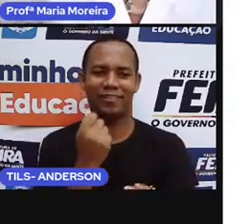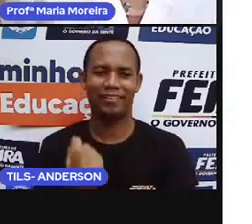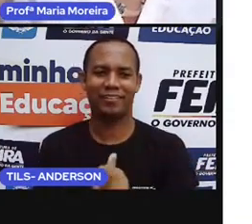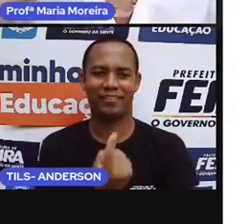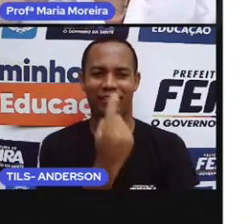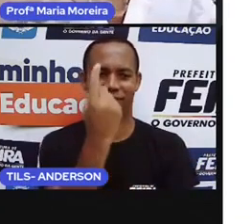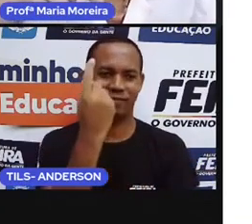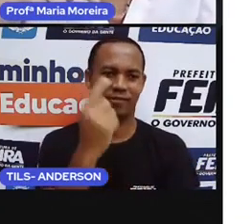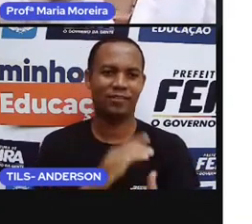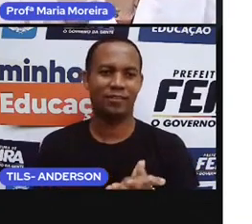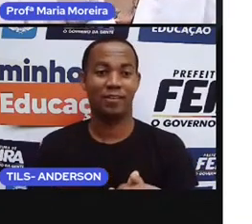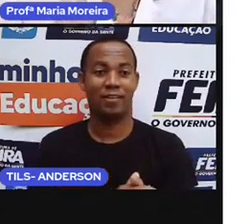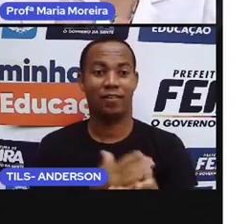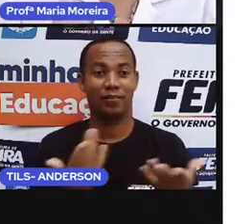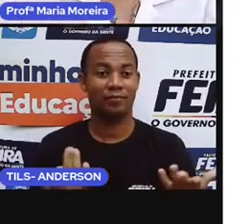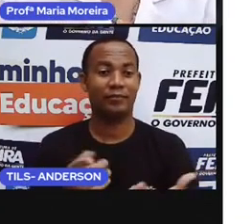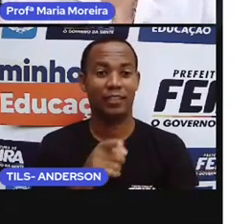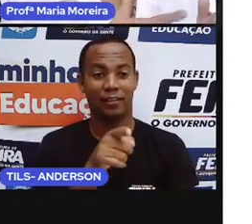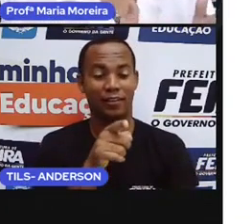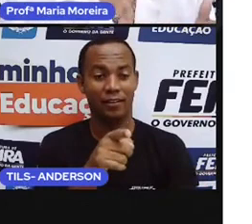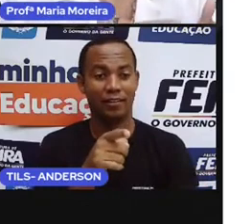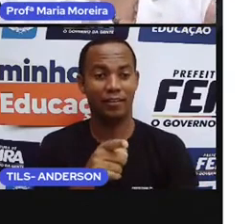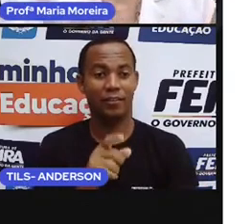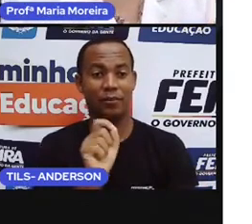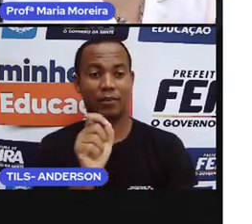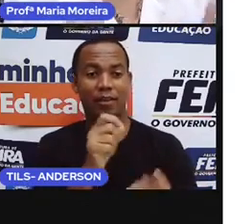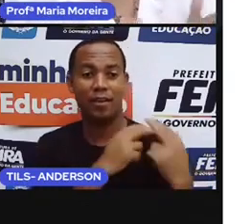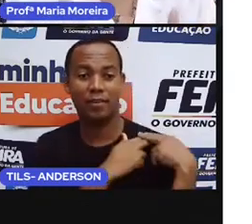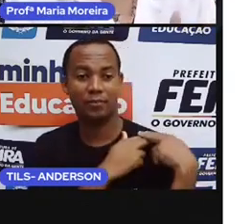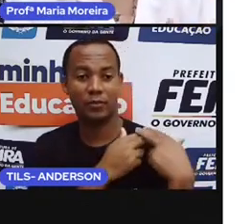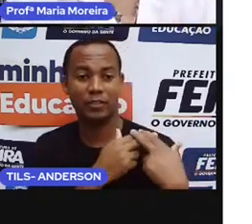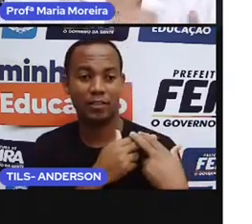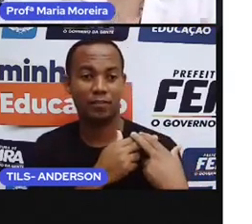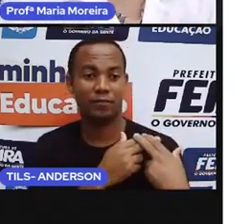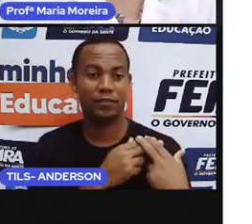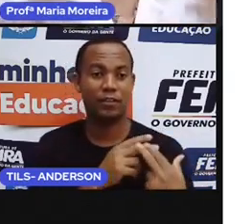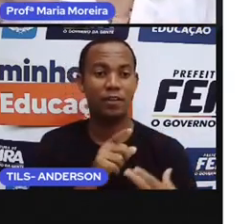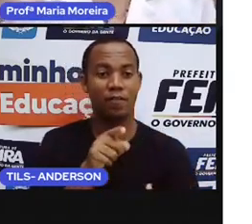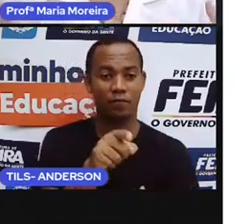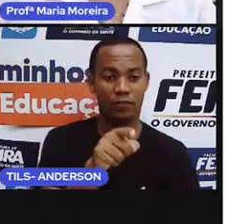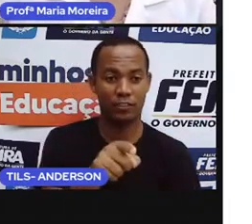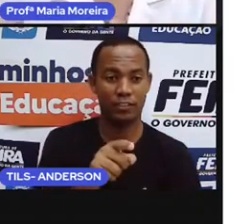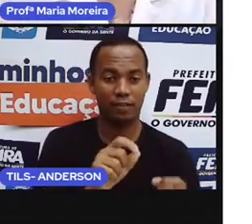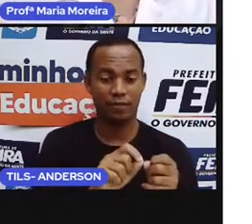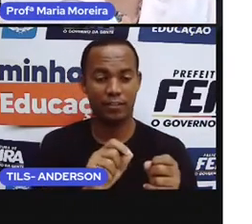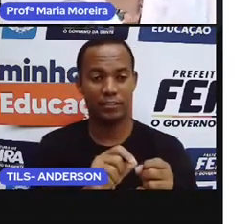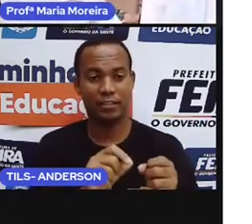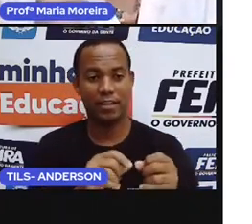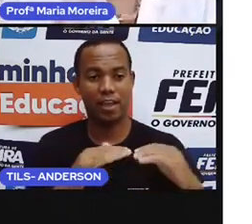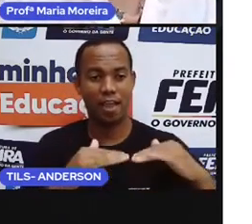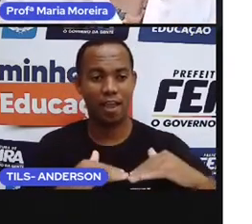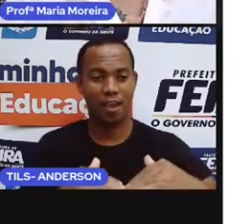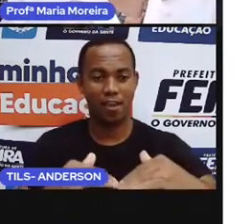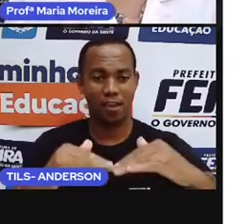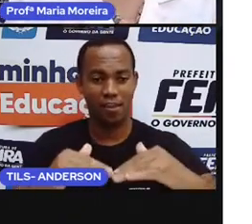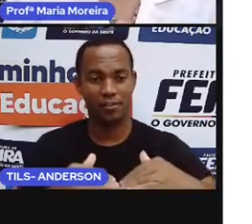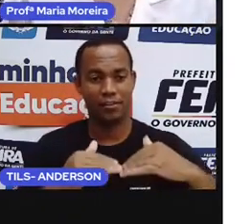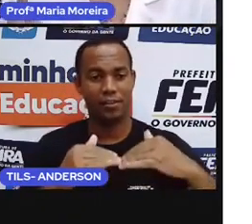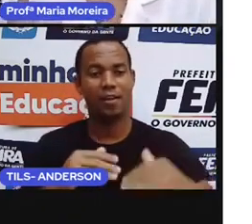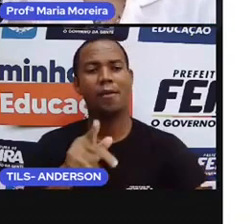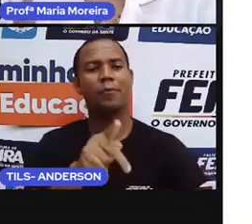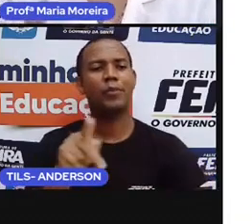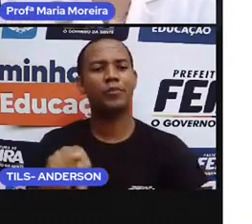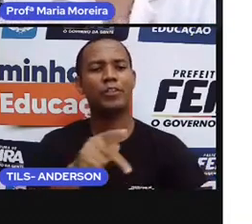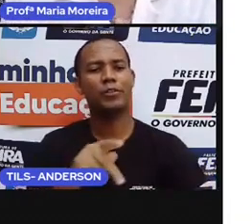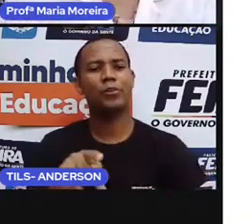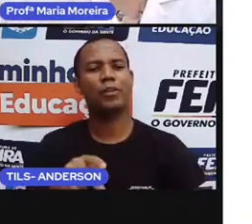gosta. Anderson, né? Anderson, ele vai ser responsável por quê? Olha, por fazer as redes. Mas a Promaria vai ser responsável